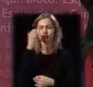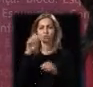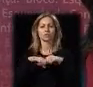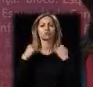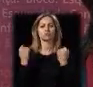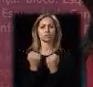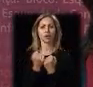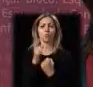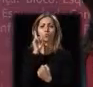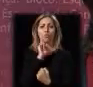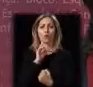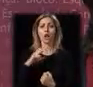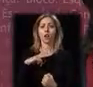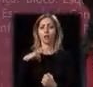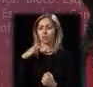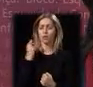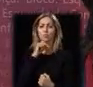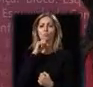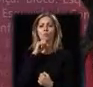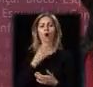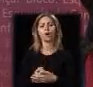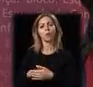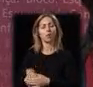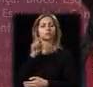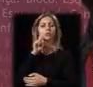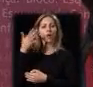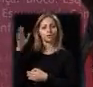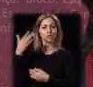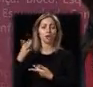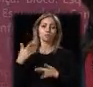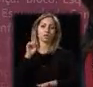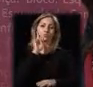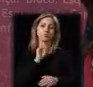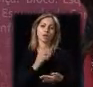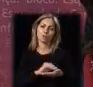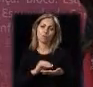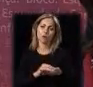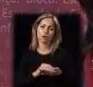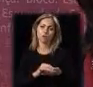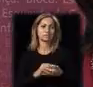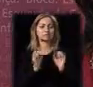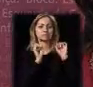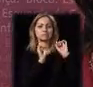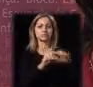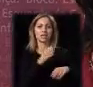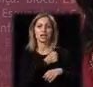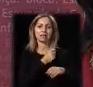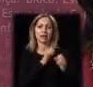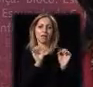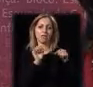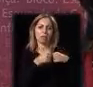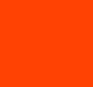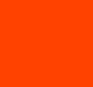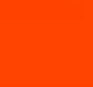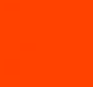hipocrisia social em que as mulheres que têm mais dinheiro fazem um aborto com segurança no estrangeiro e as mulheres mais pobres são remetidas às clínicas de